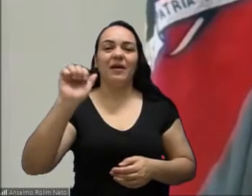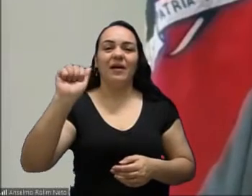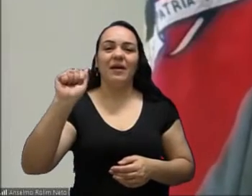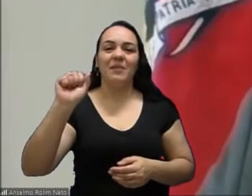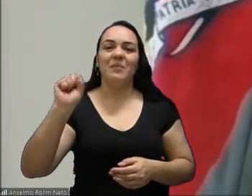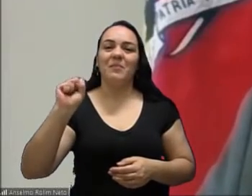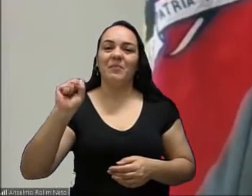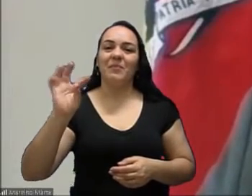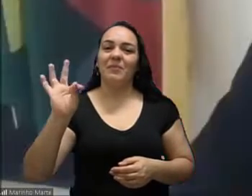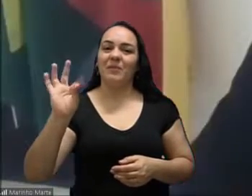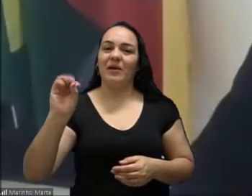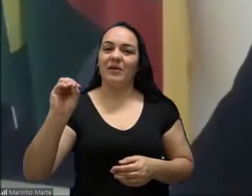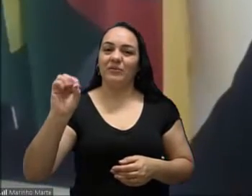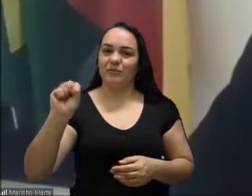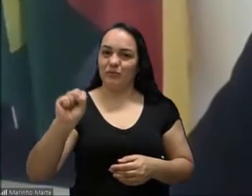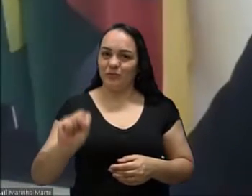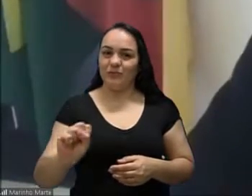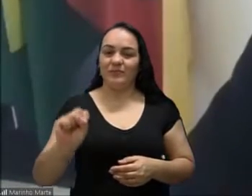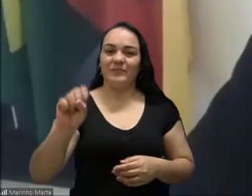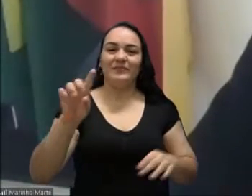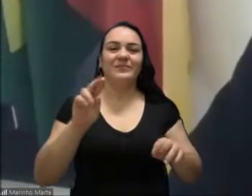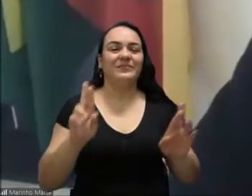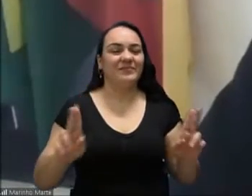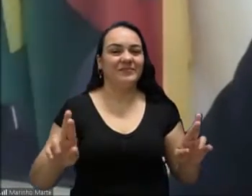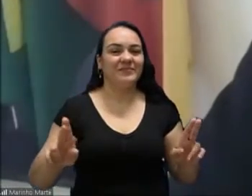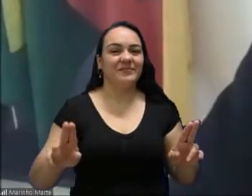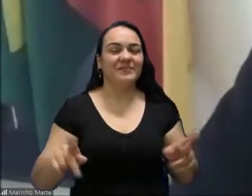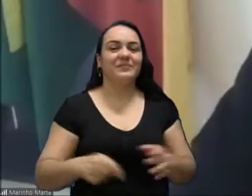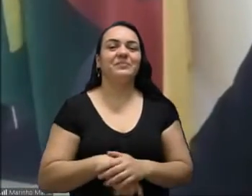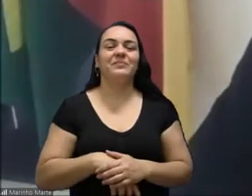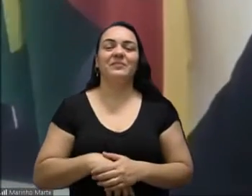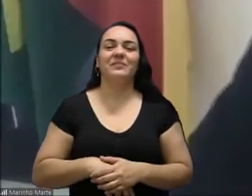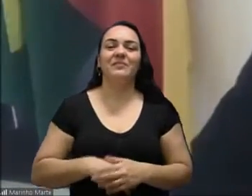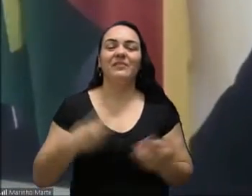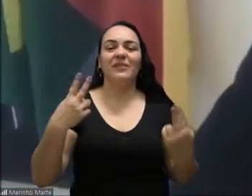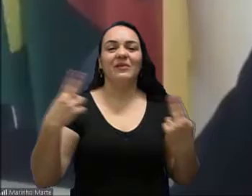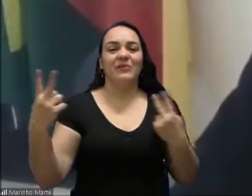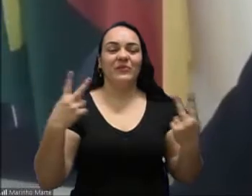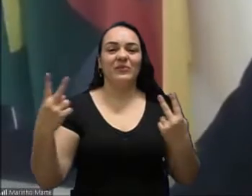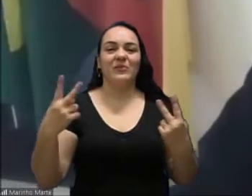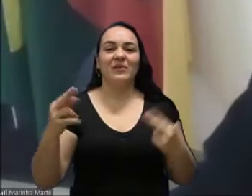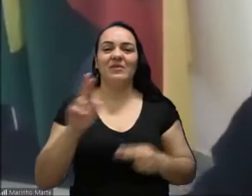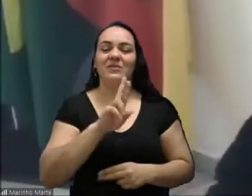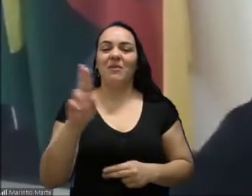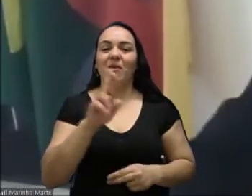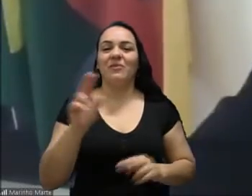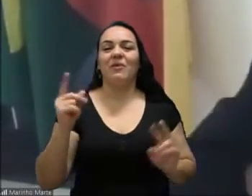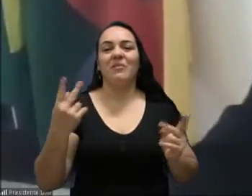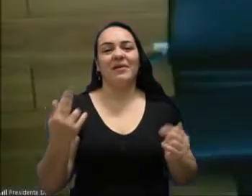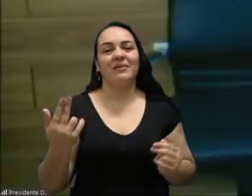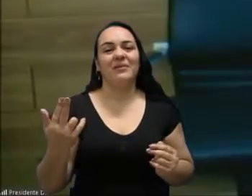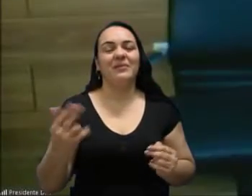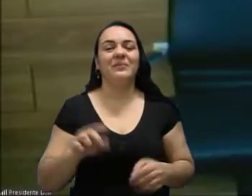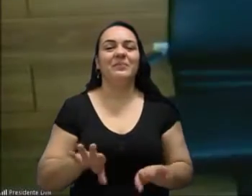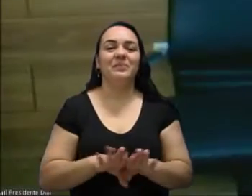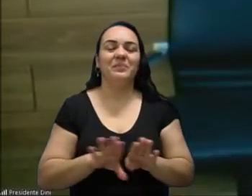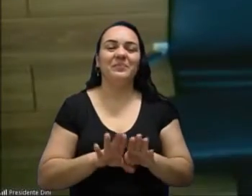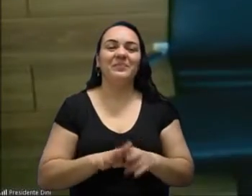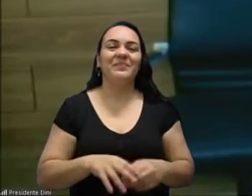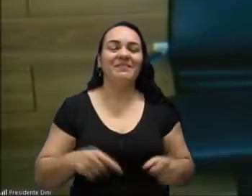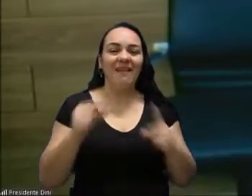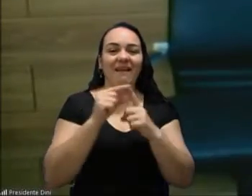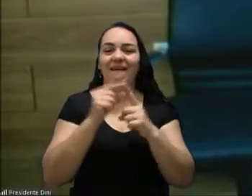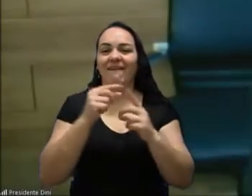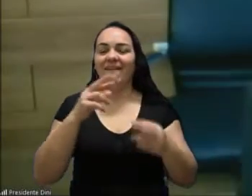candidato a vice será o Neto. Neto. O Anselmo Bás será pela Anselmo. Anselmo. Já chega de palavrão